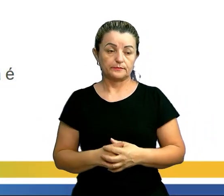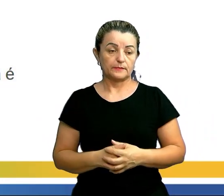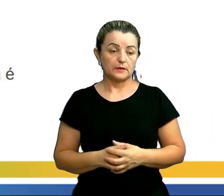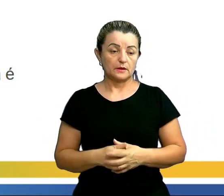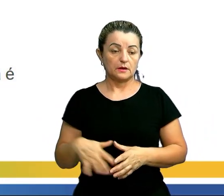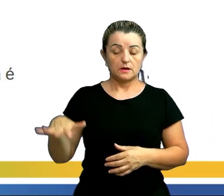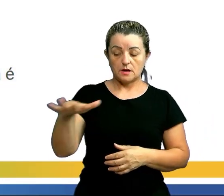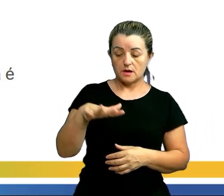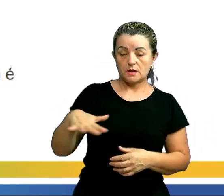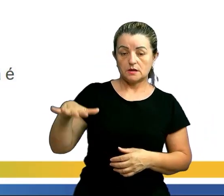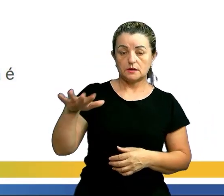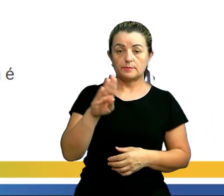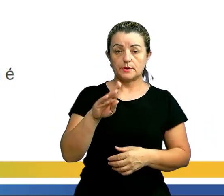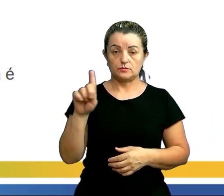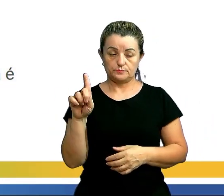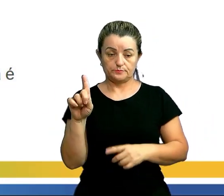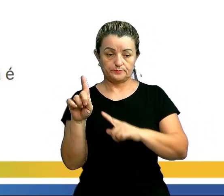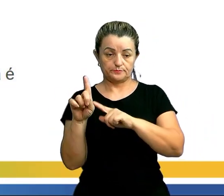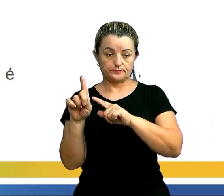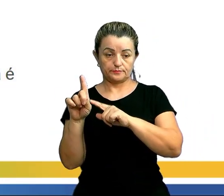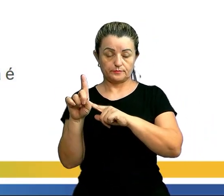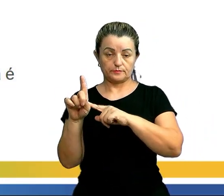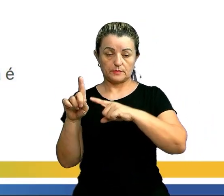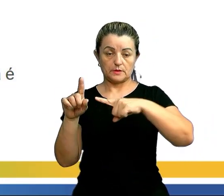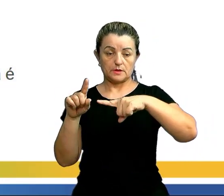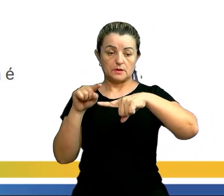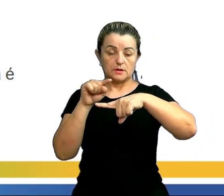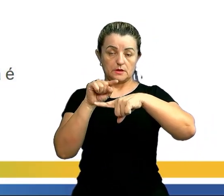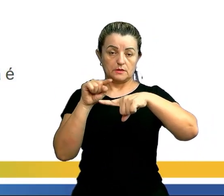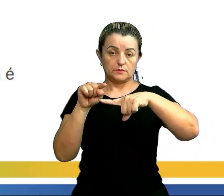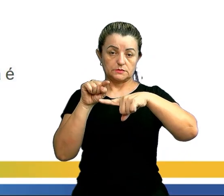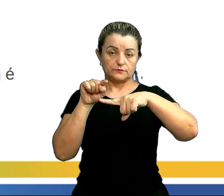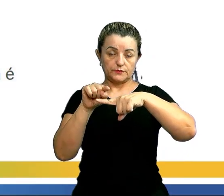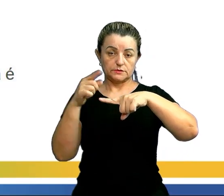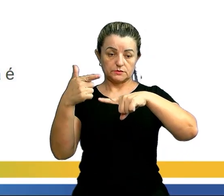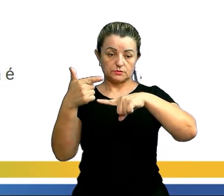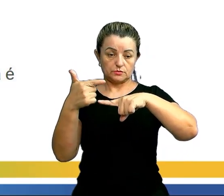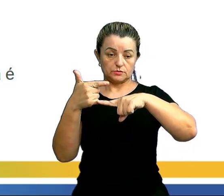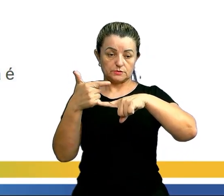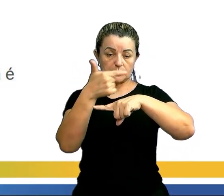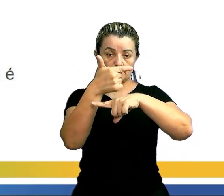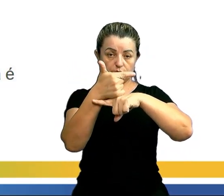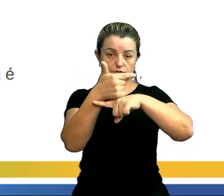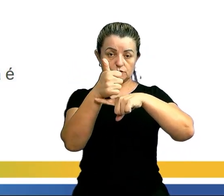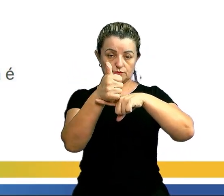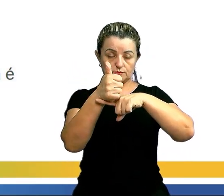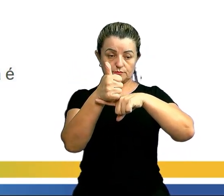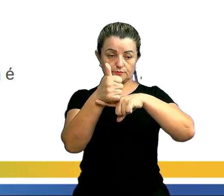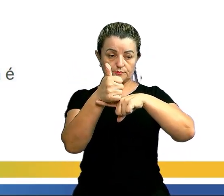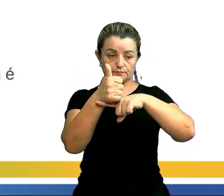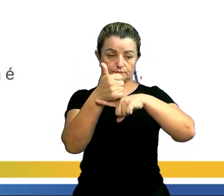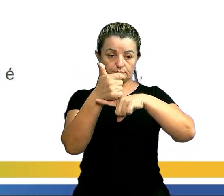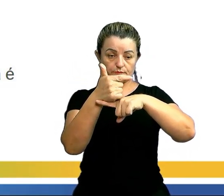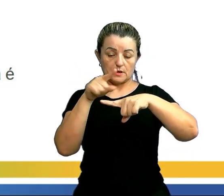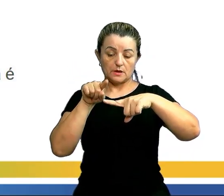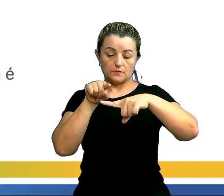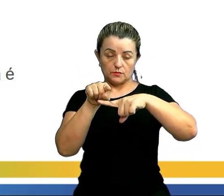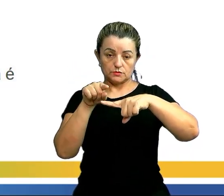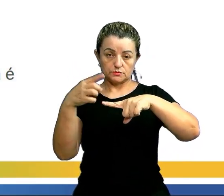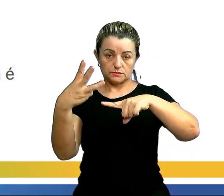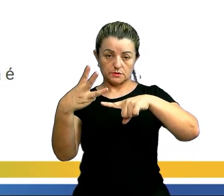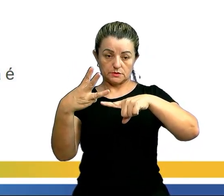B, vamos primeiro calcular esta área. Para isso eu vou dividir a figura B, ó. Então eu vou dividir a figura B em